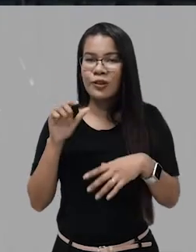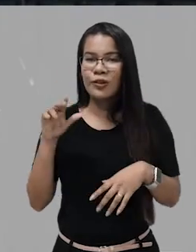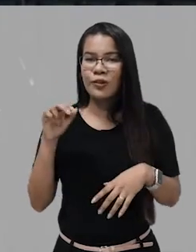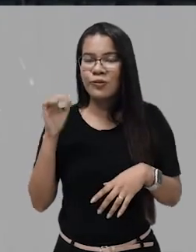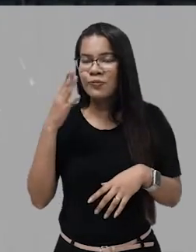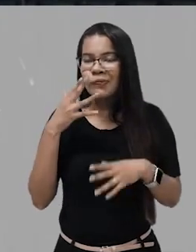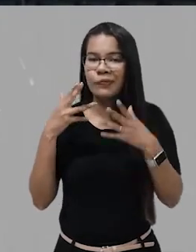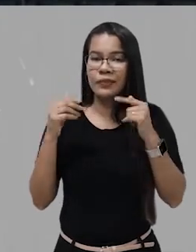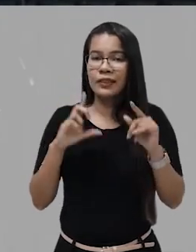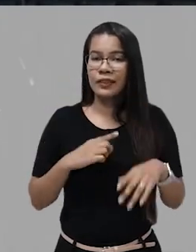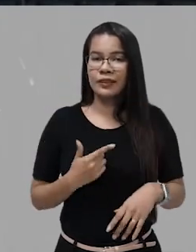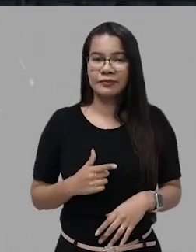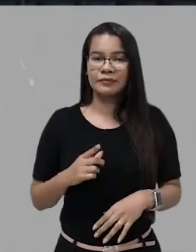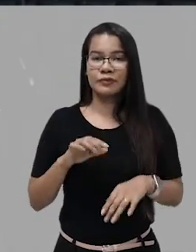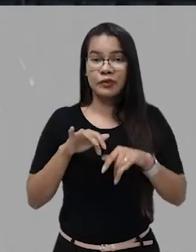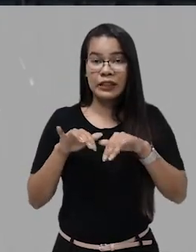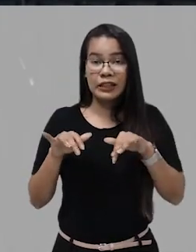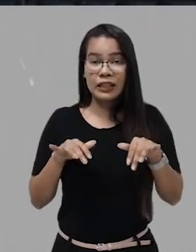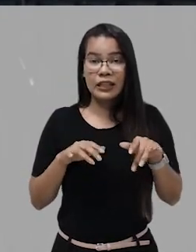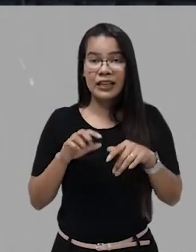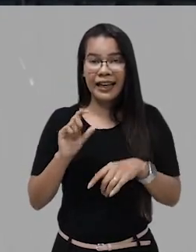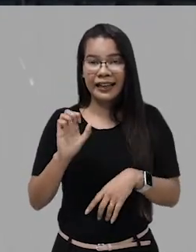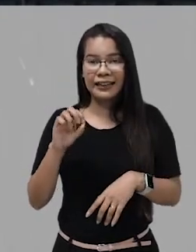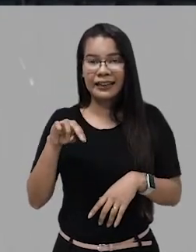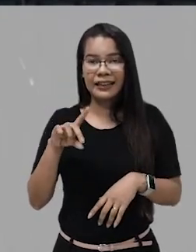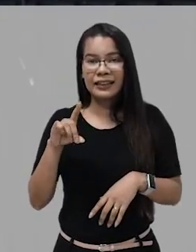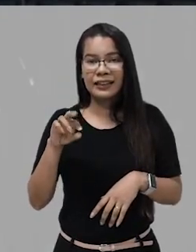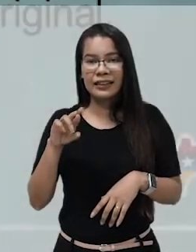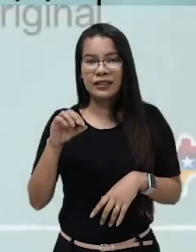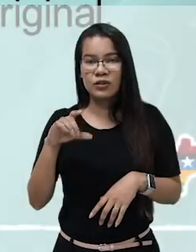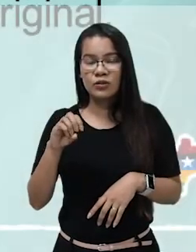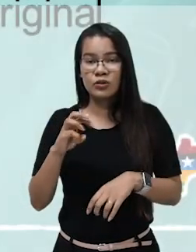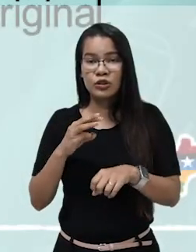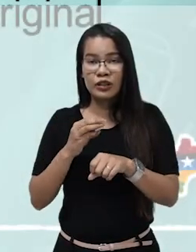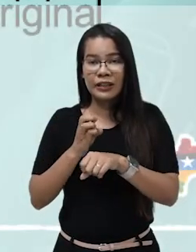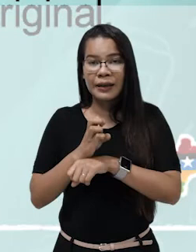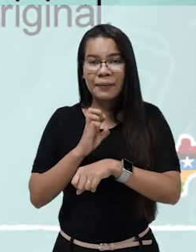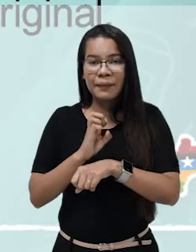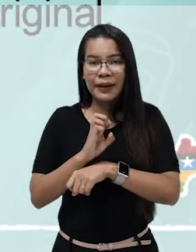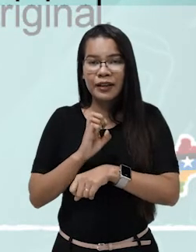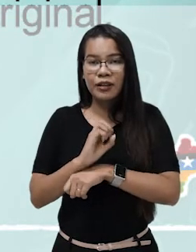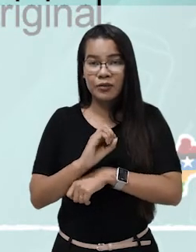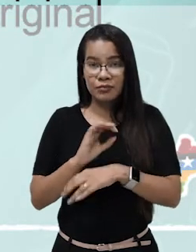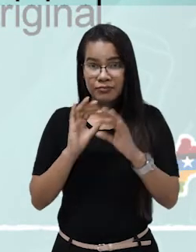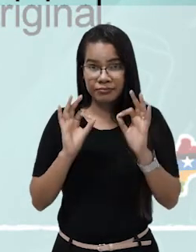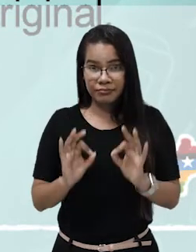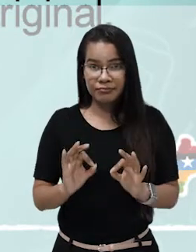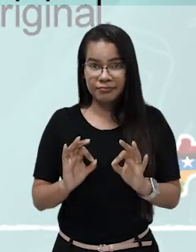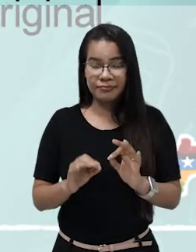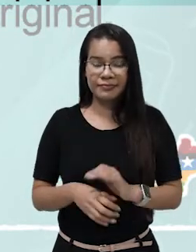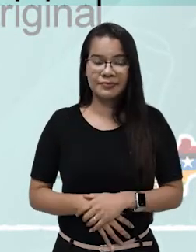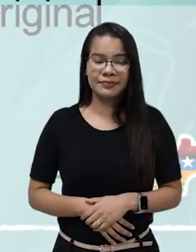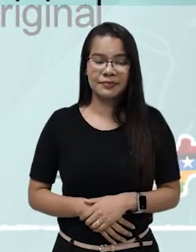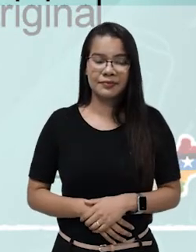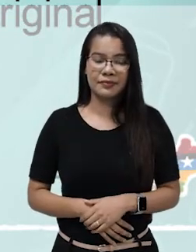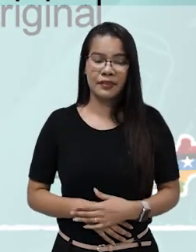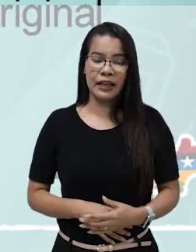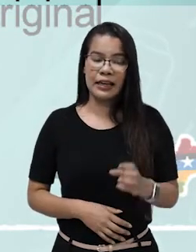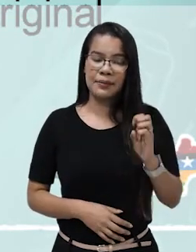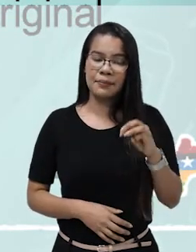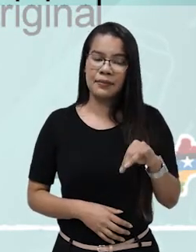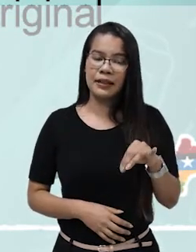olho aí nos nossos novos e-mails. E-mail ou e-mail? E-mail é um